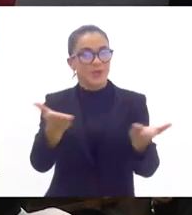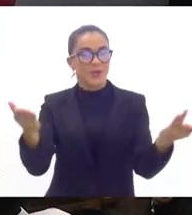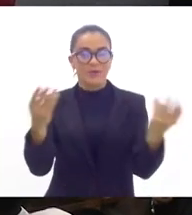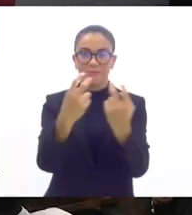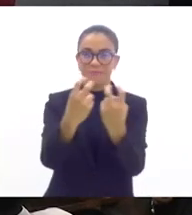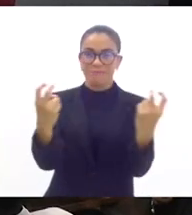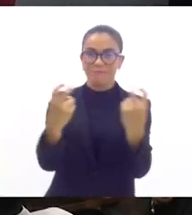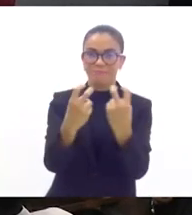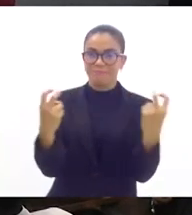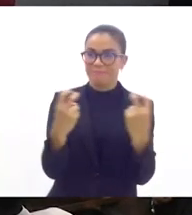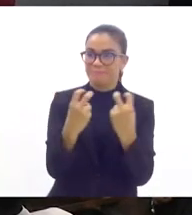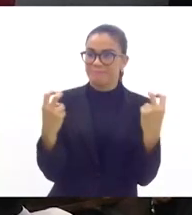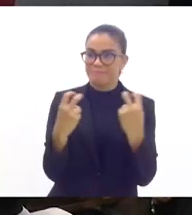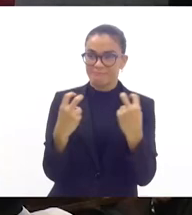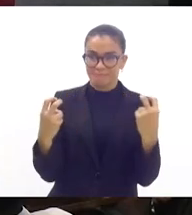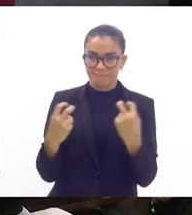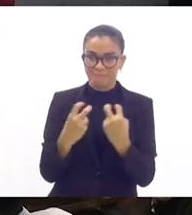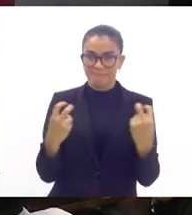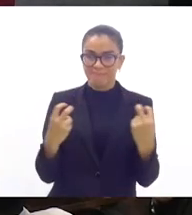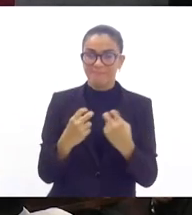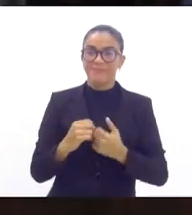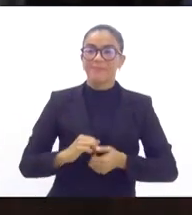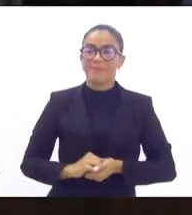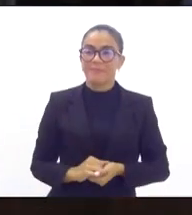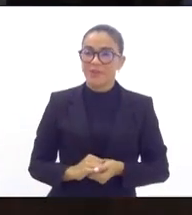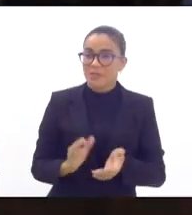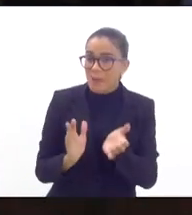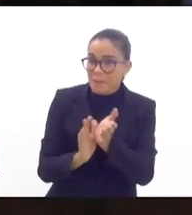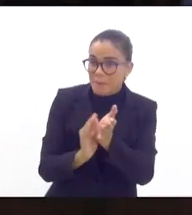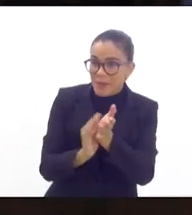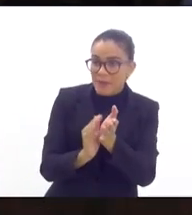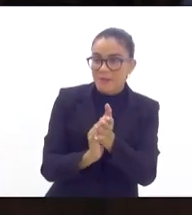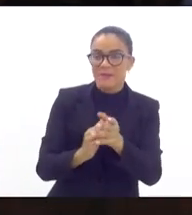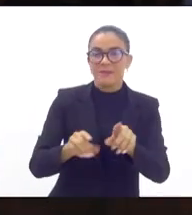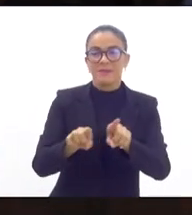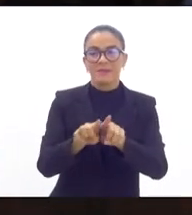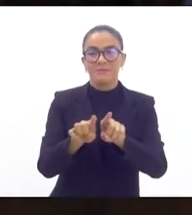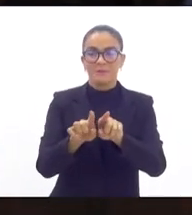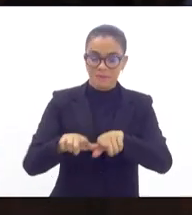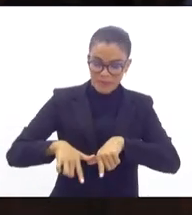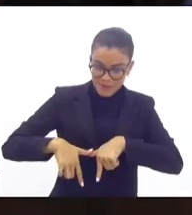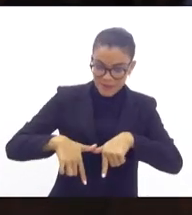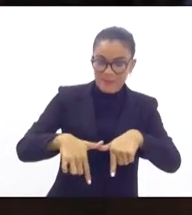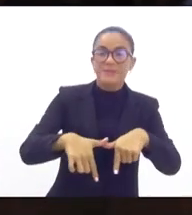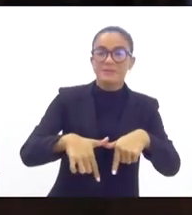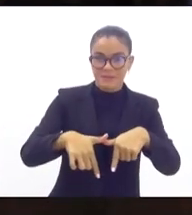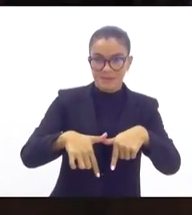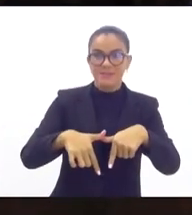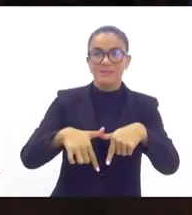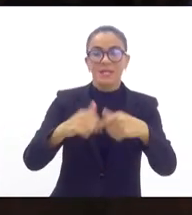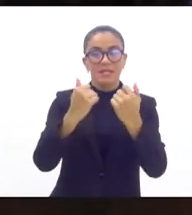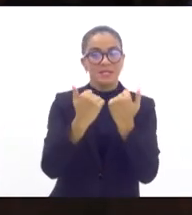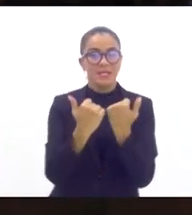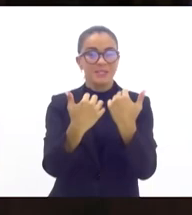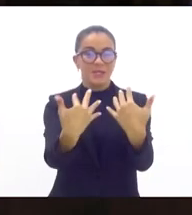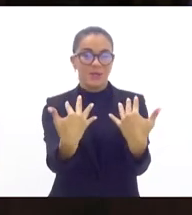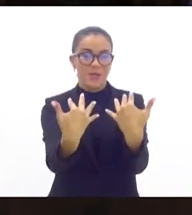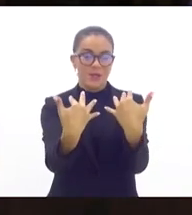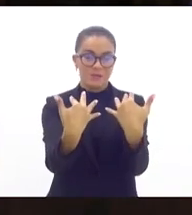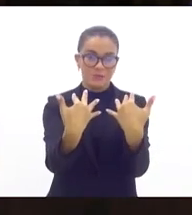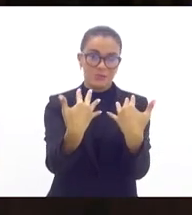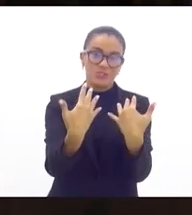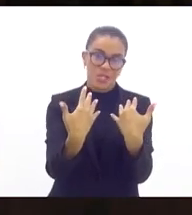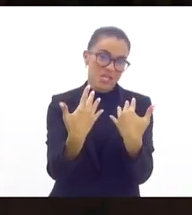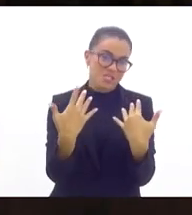todos as autoridades aqui presente já parabenizar a gente vamos pela iniciativa dessa audiência pública muito importante